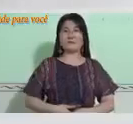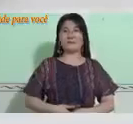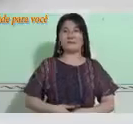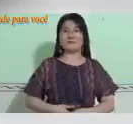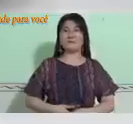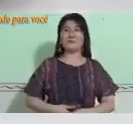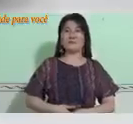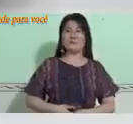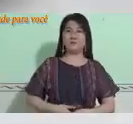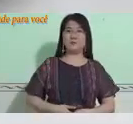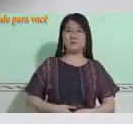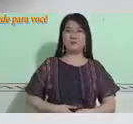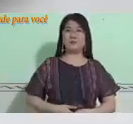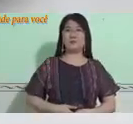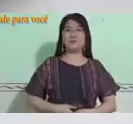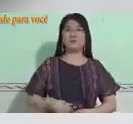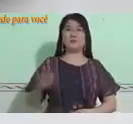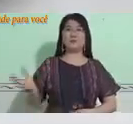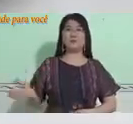Algumas causas podem ser